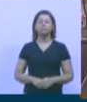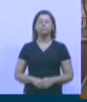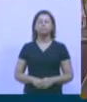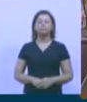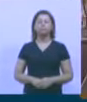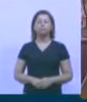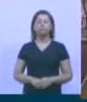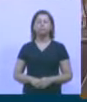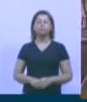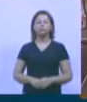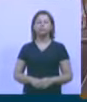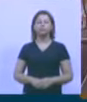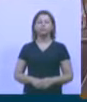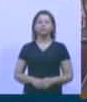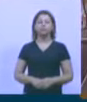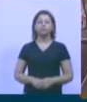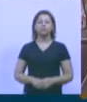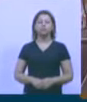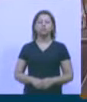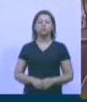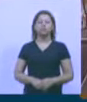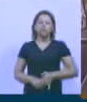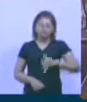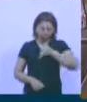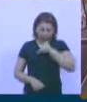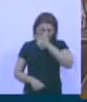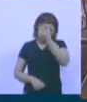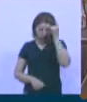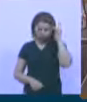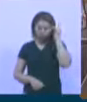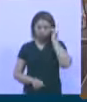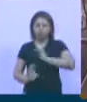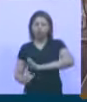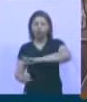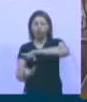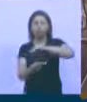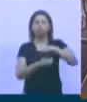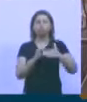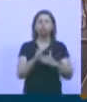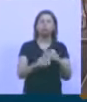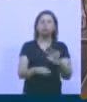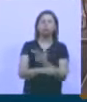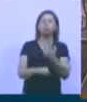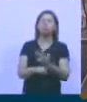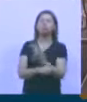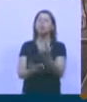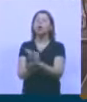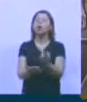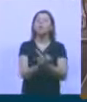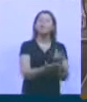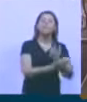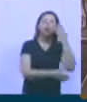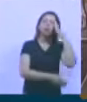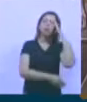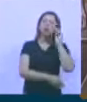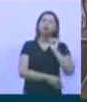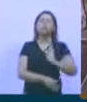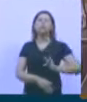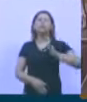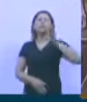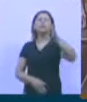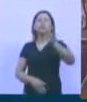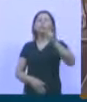know their future, to know their problems. Infelizmente, as pessoas pelo mundo inteiro procuram as pessoas erradas para saberem sobre o seu